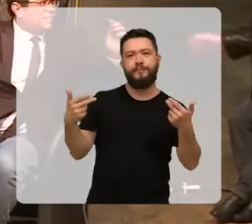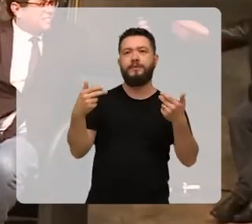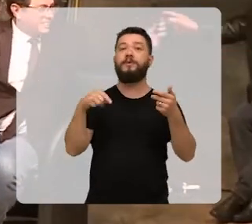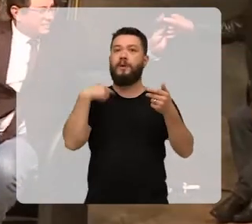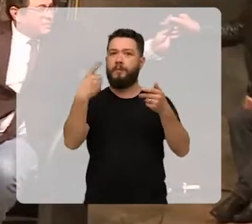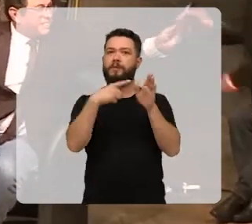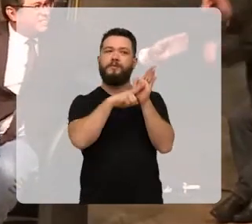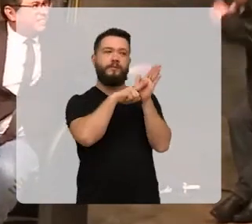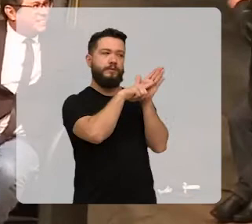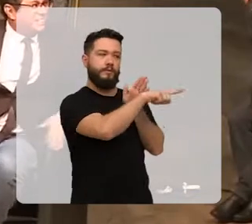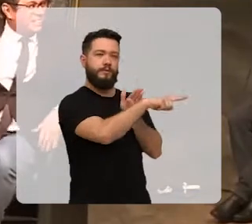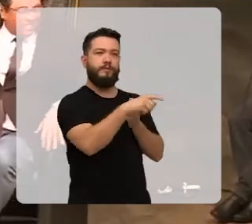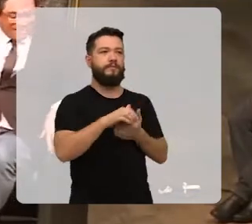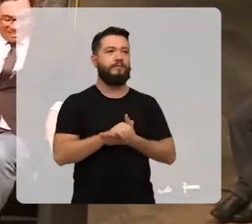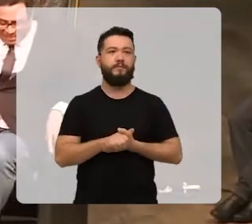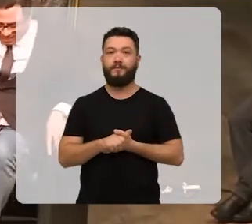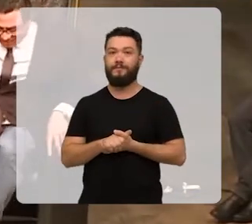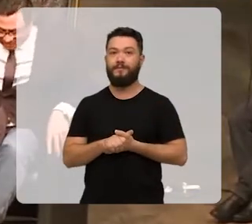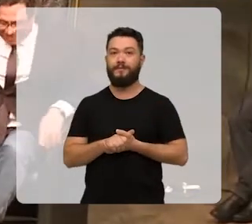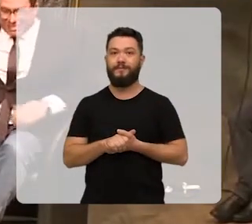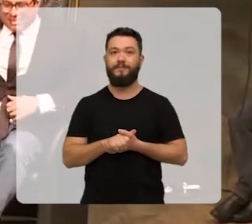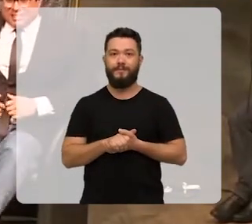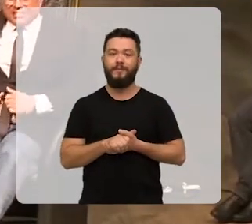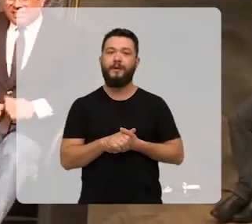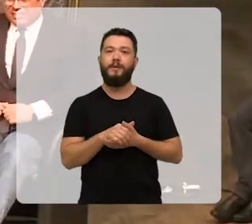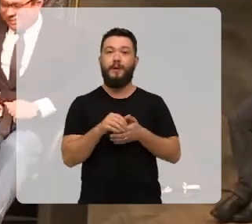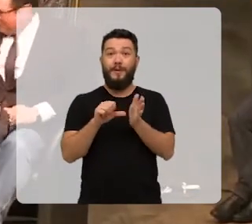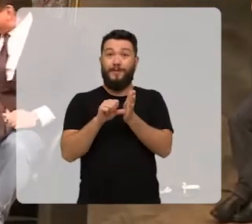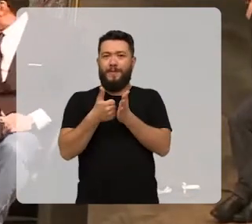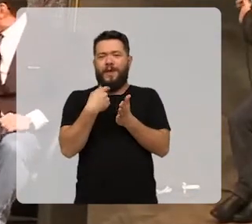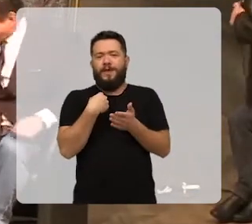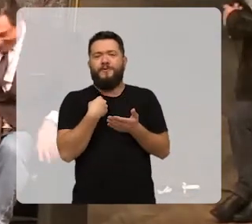pergunta primeiro na net eu quero lhe dar um beijo